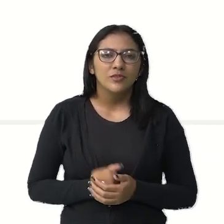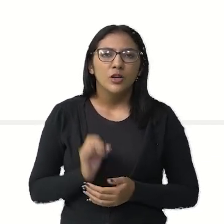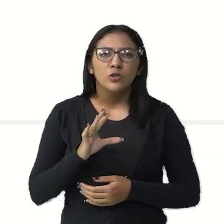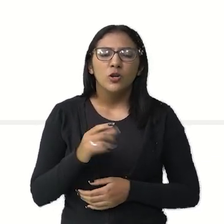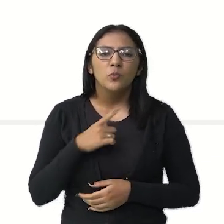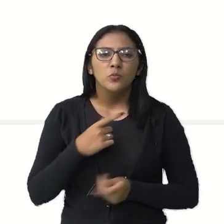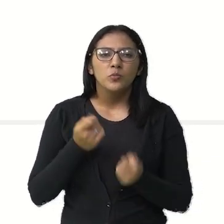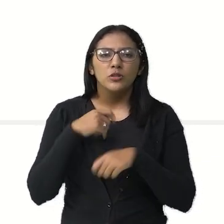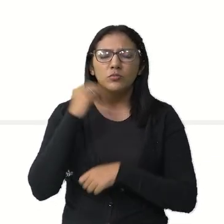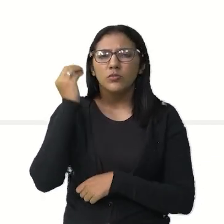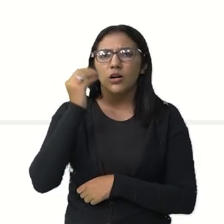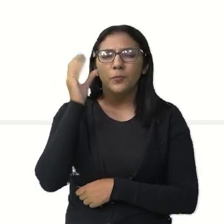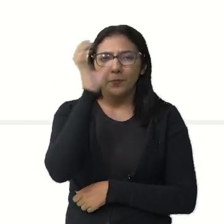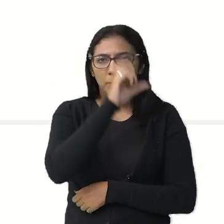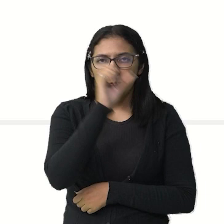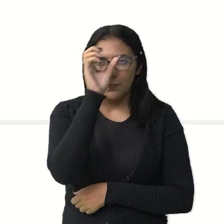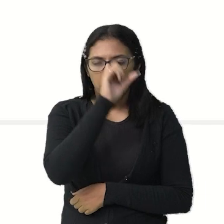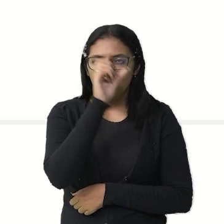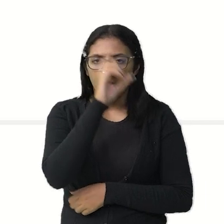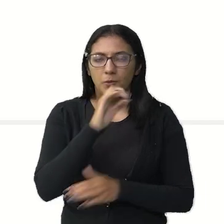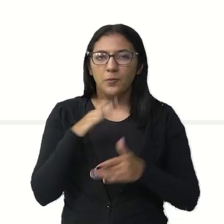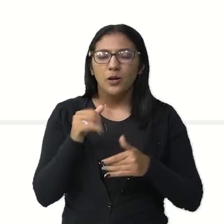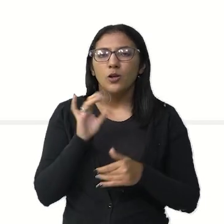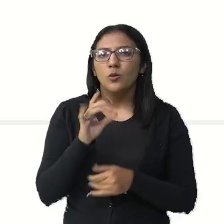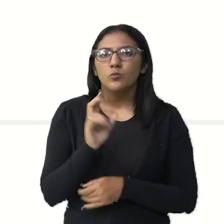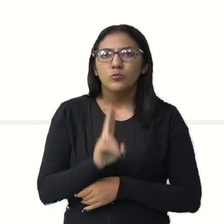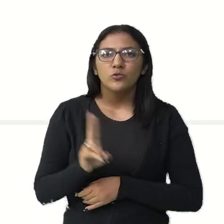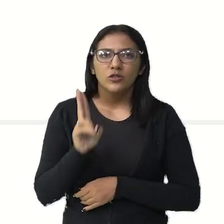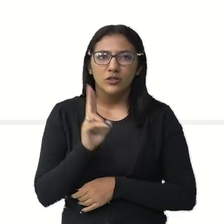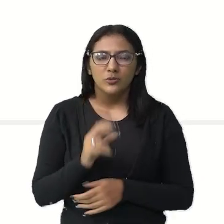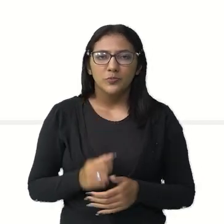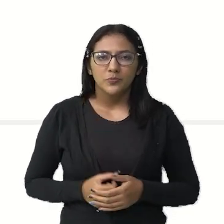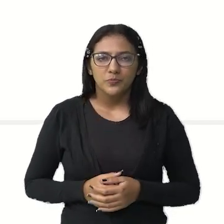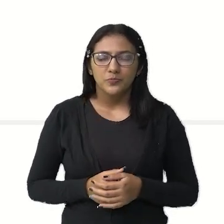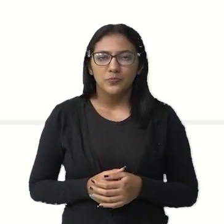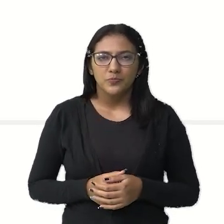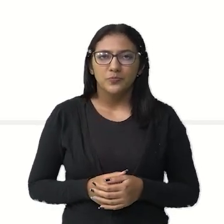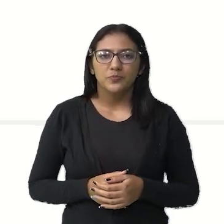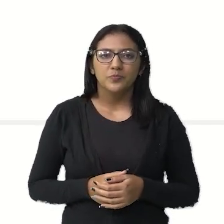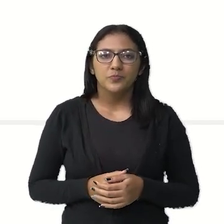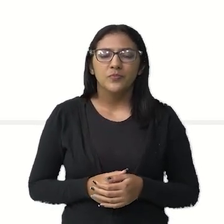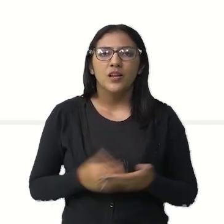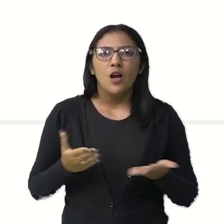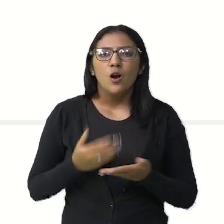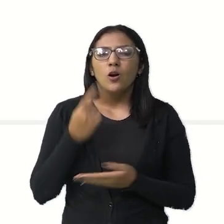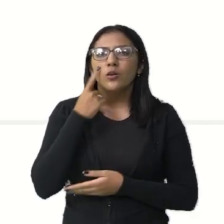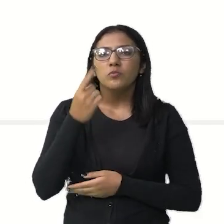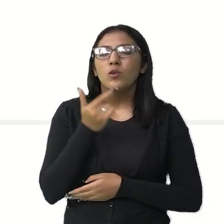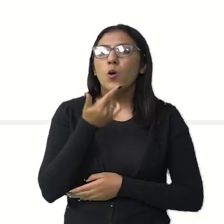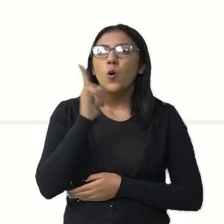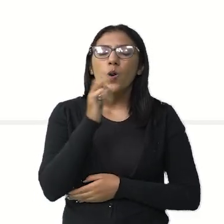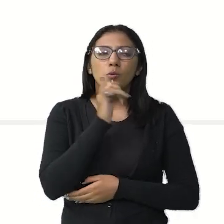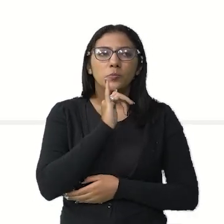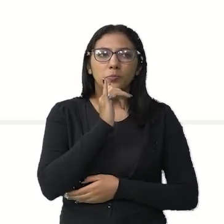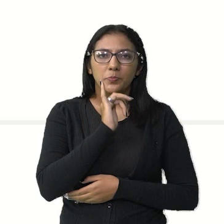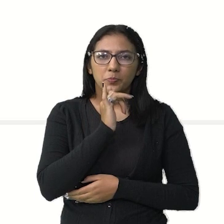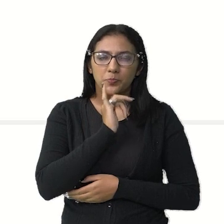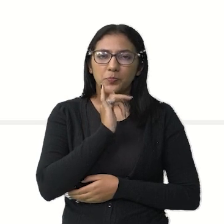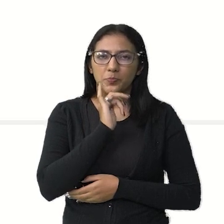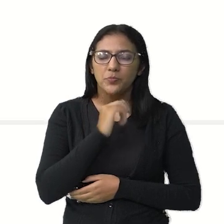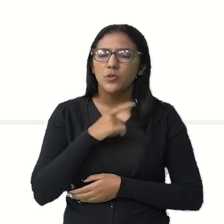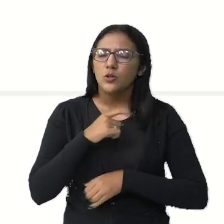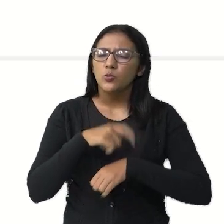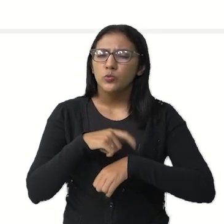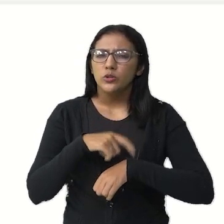aí um pouco mais de experiência, tá? Em utilizar a regra de 3. Bora fazer um outro exemplo aqui, enquanto a gente